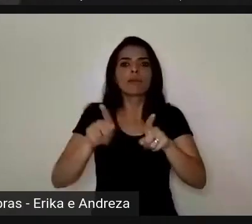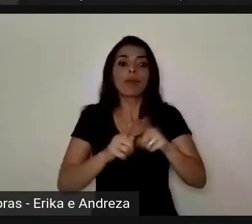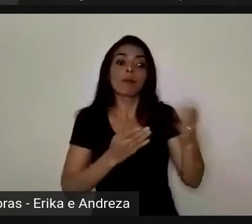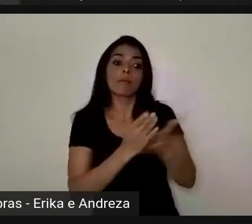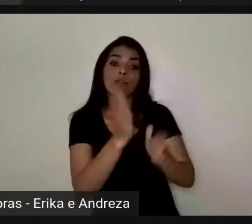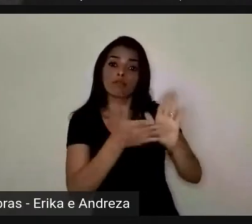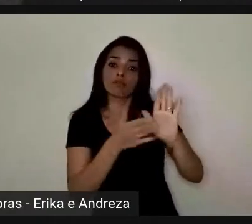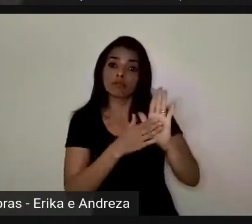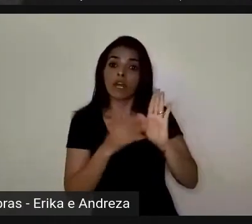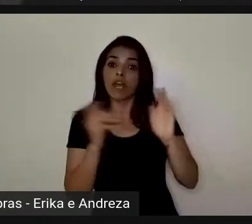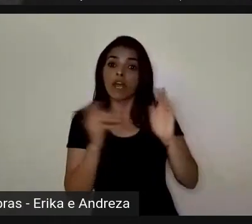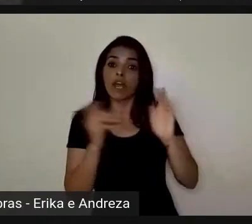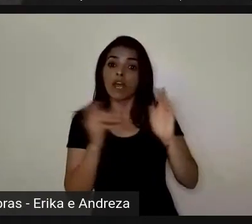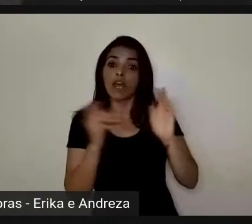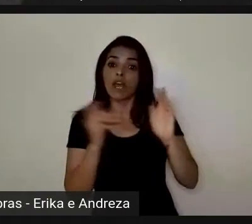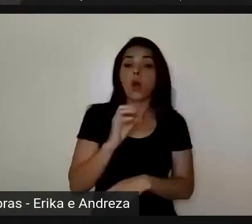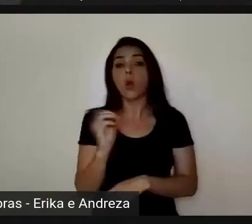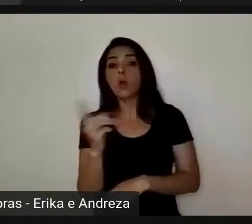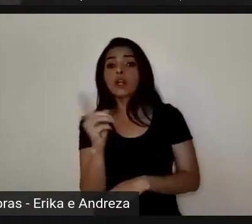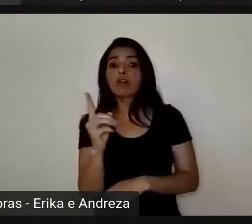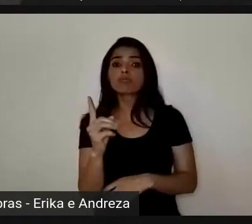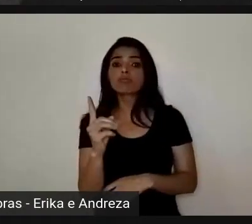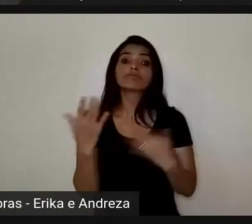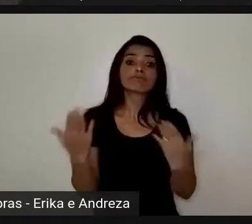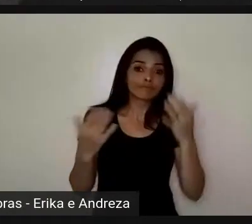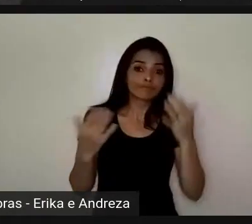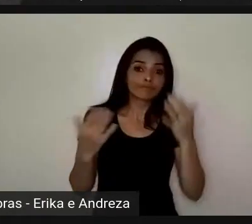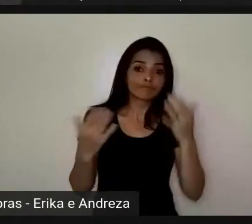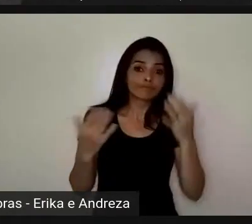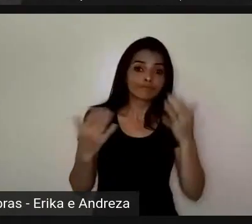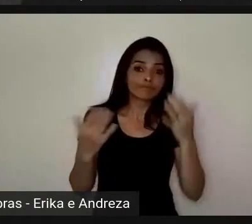a avaliação de desempenho, insuficiência de desempenho é só